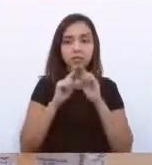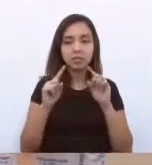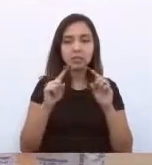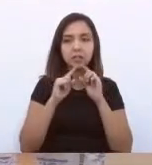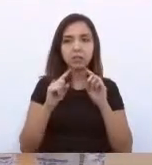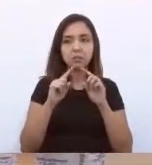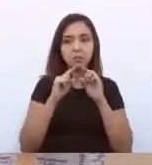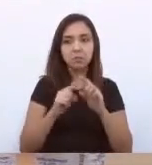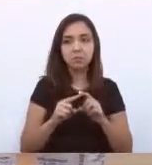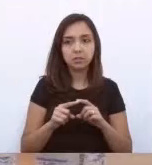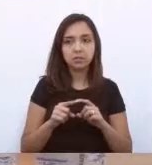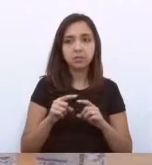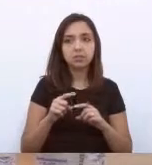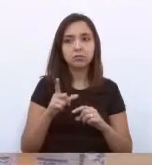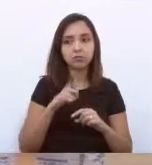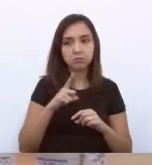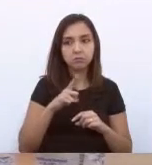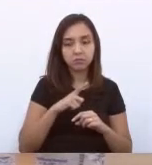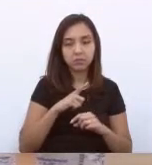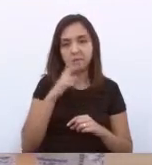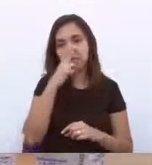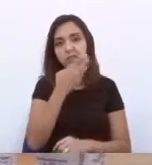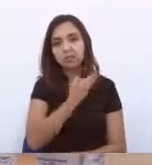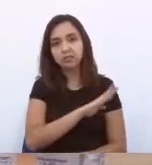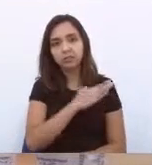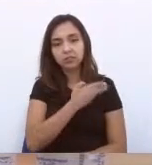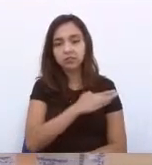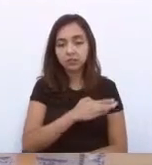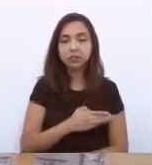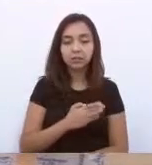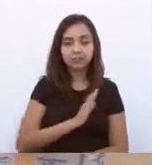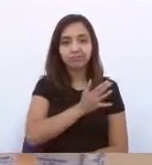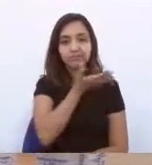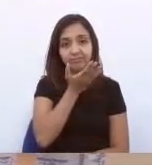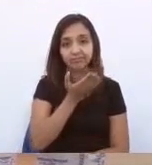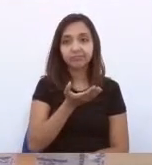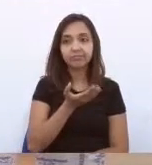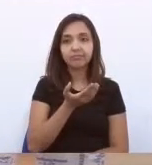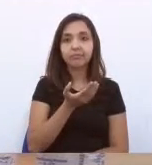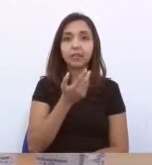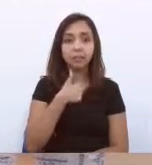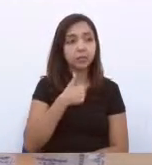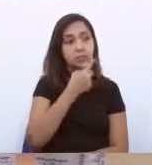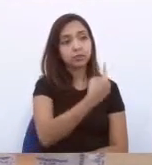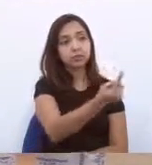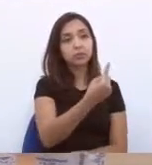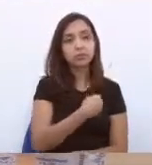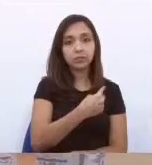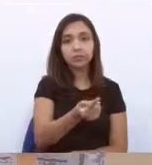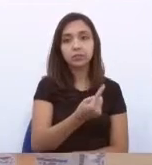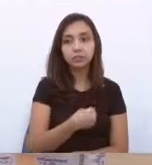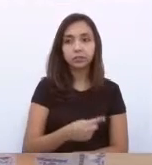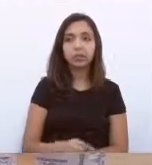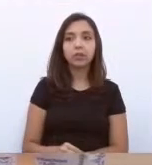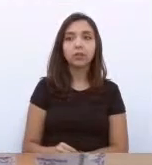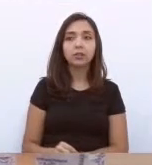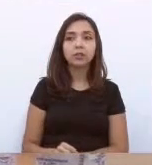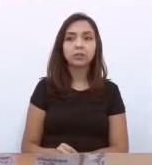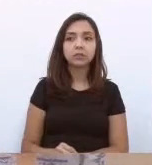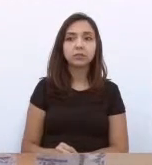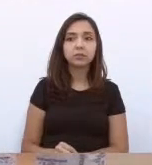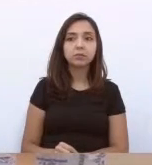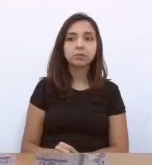lá, mas só que tem a discriminação. O direito de ir e vir da pessoa que tem a